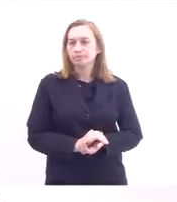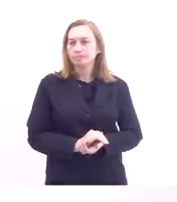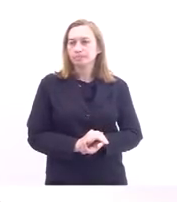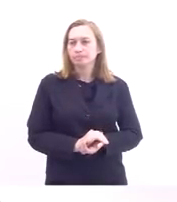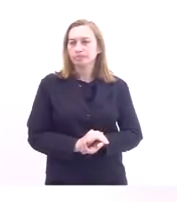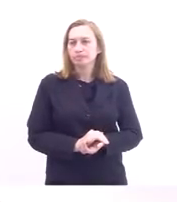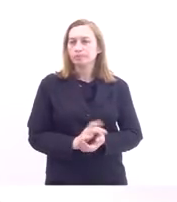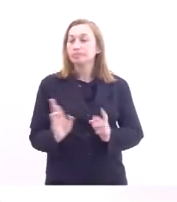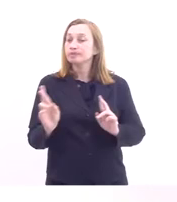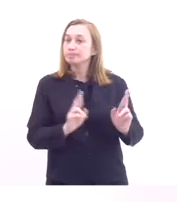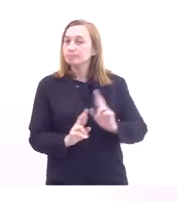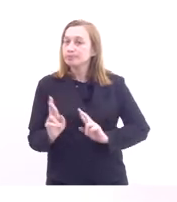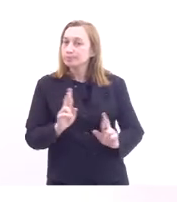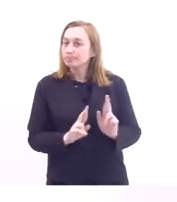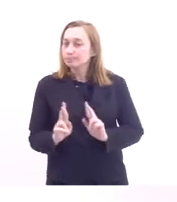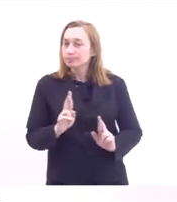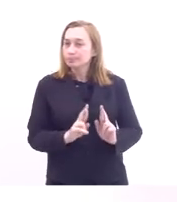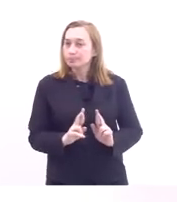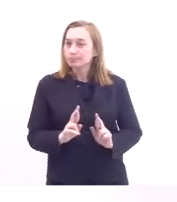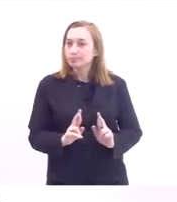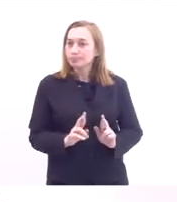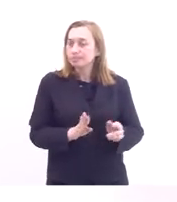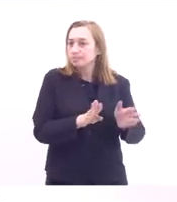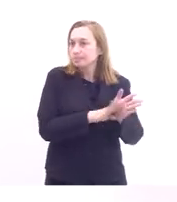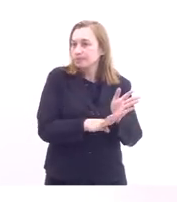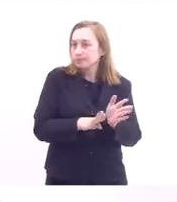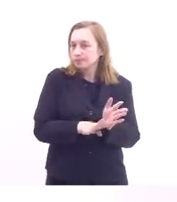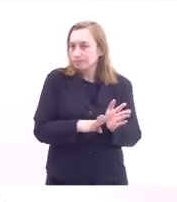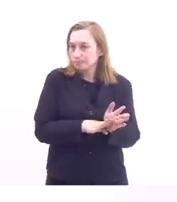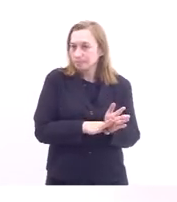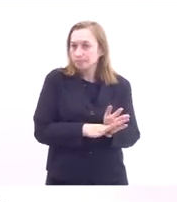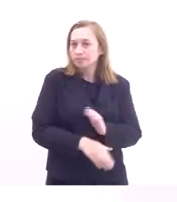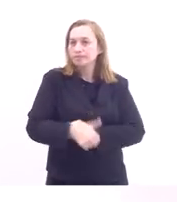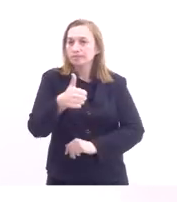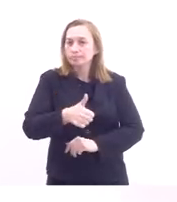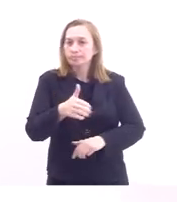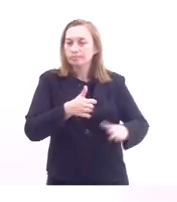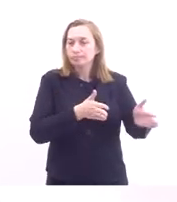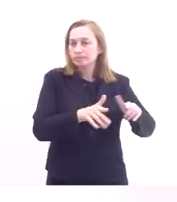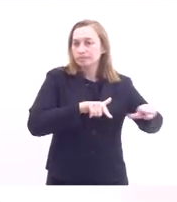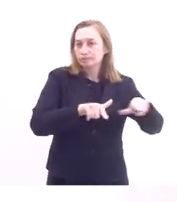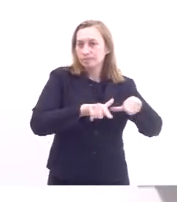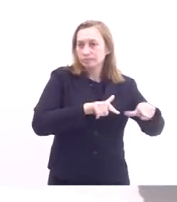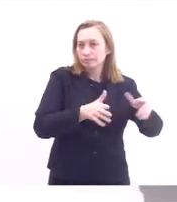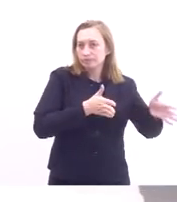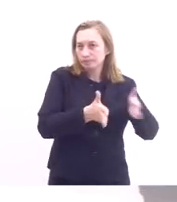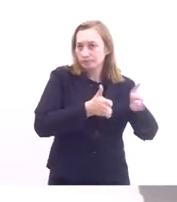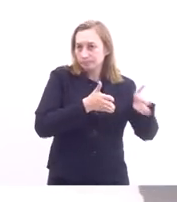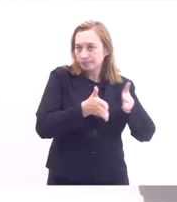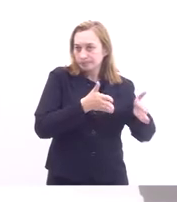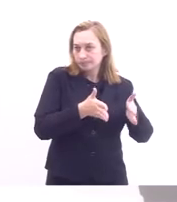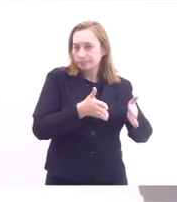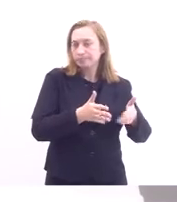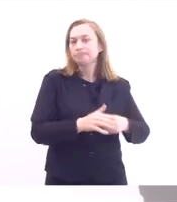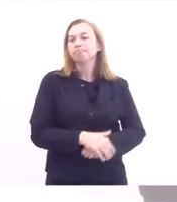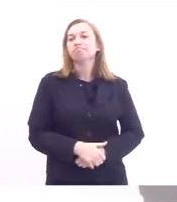Bom, com relação às despesas do primeiro quadrimestre, né, a